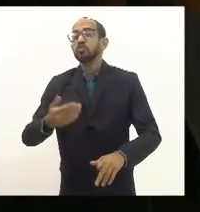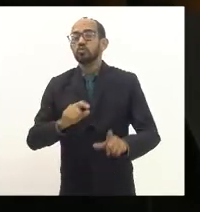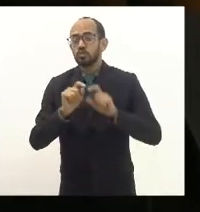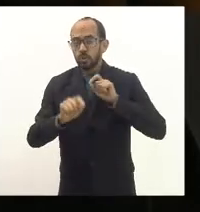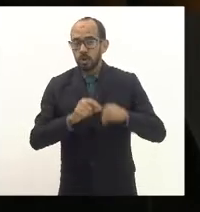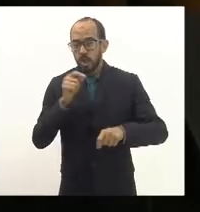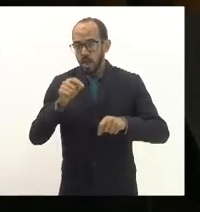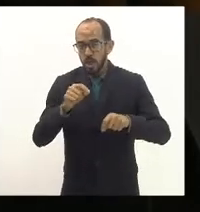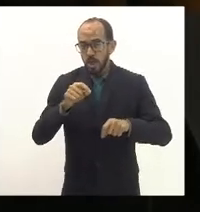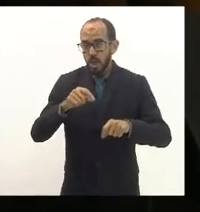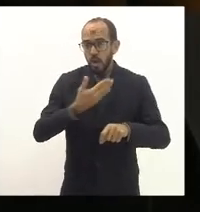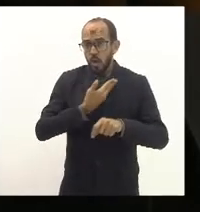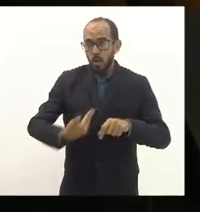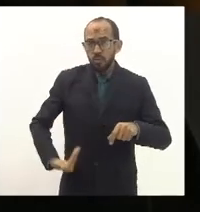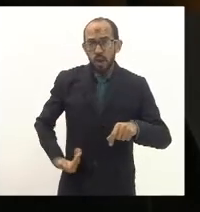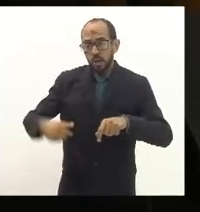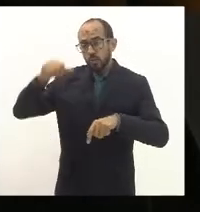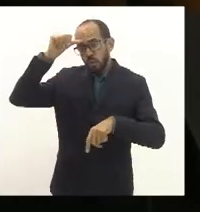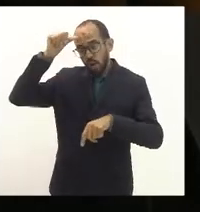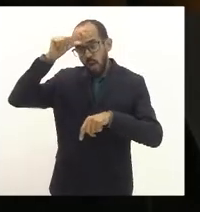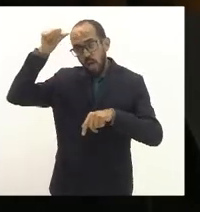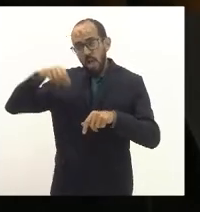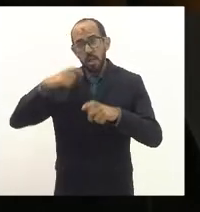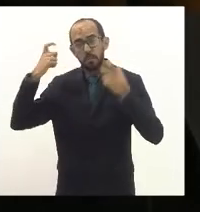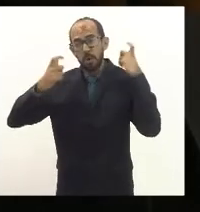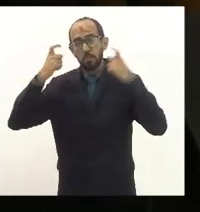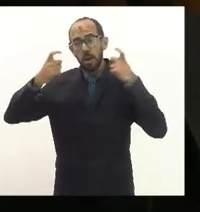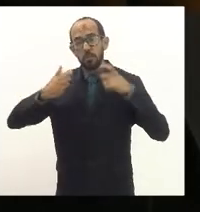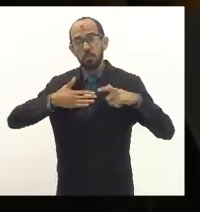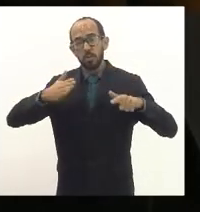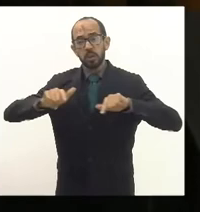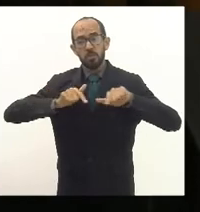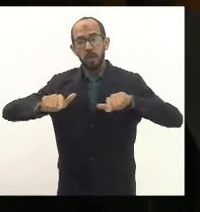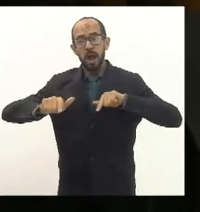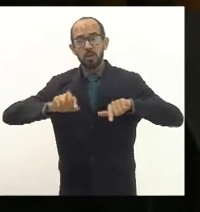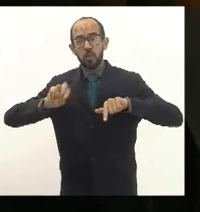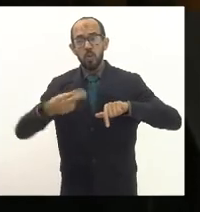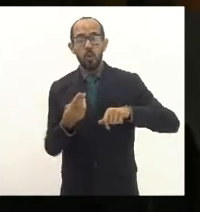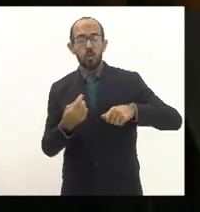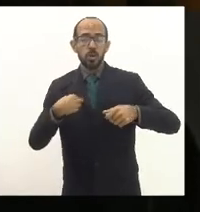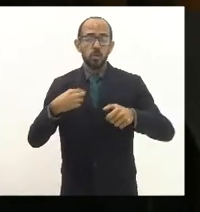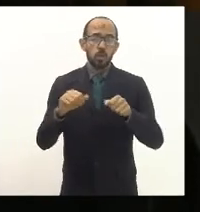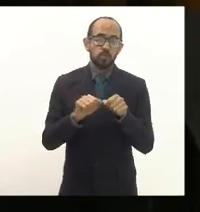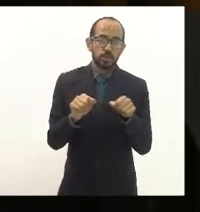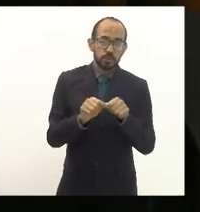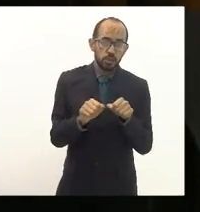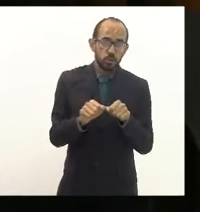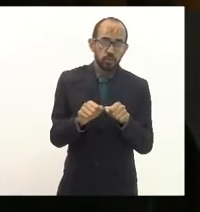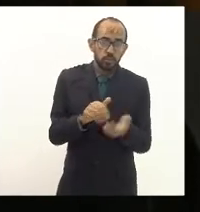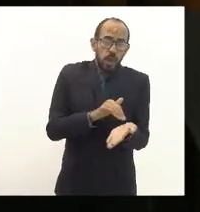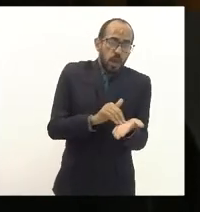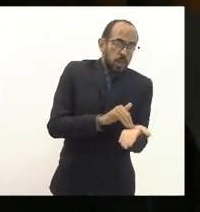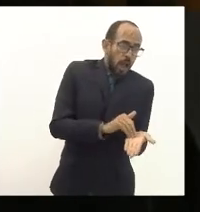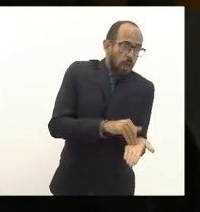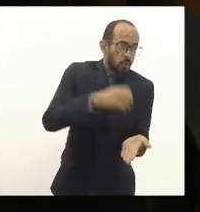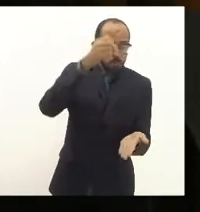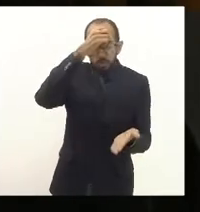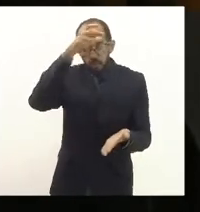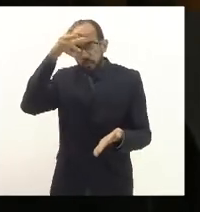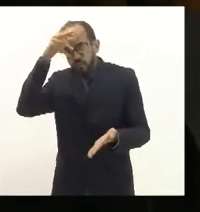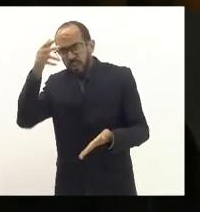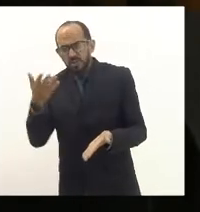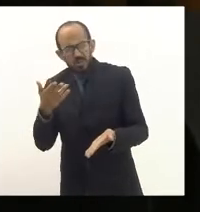está preocupado com o meu trabalho, que eu tenho feito. É secretário, é prefeito.